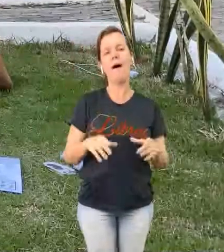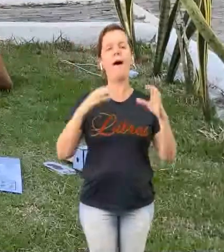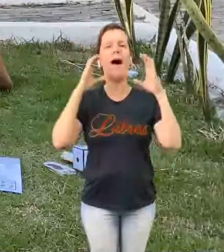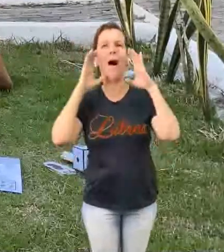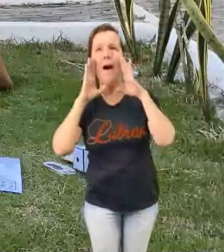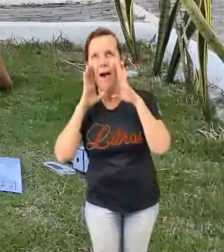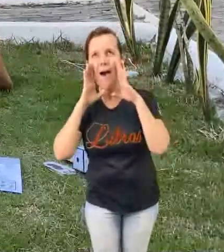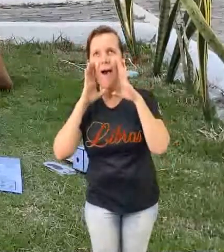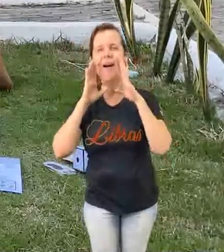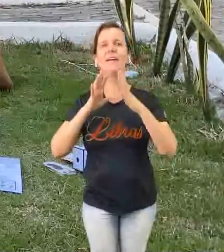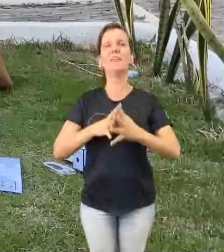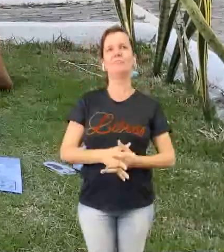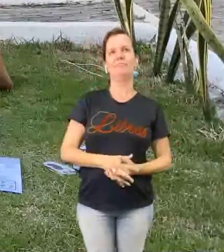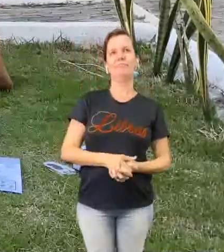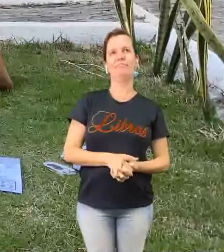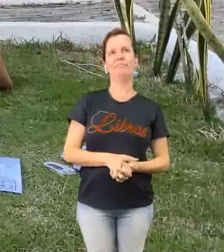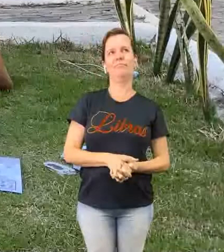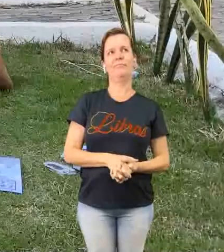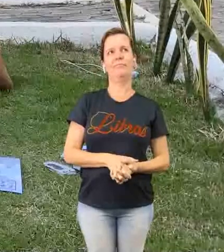birula,